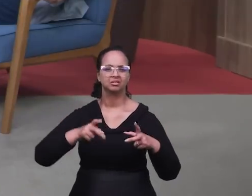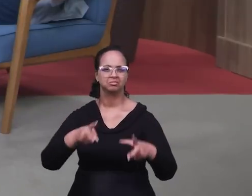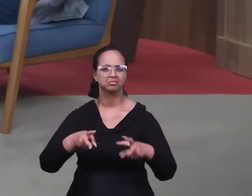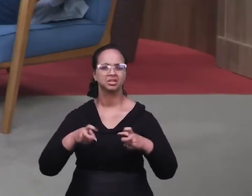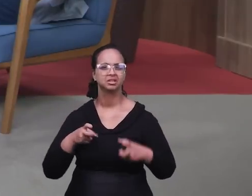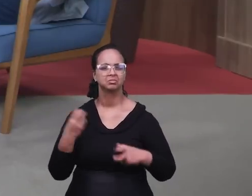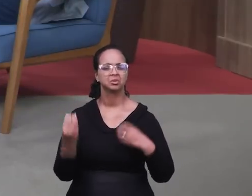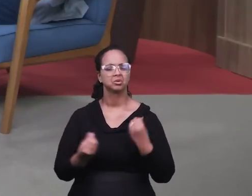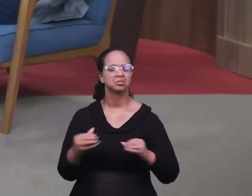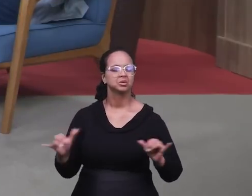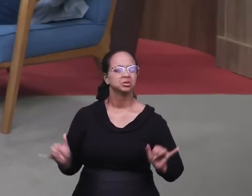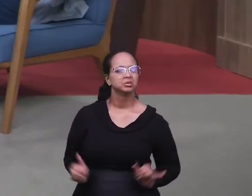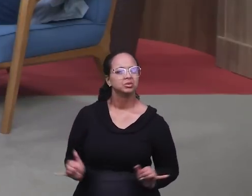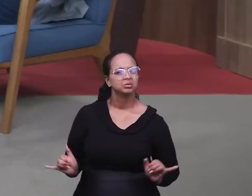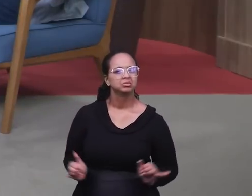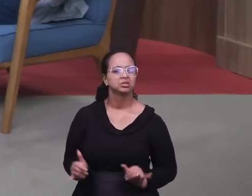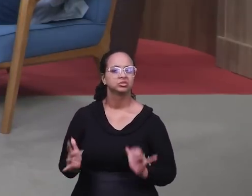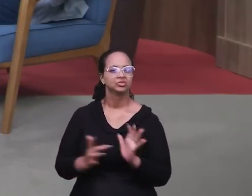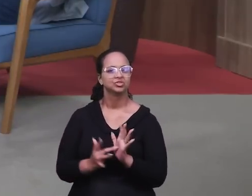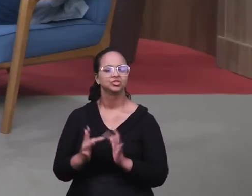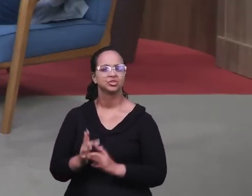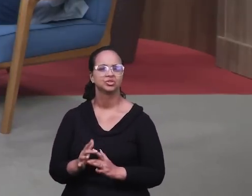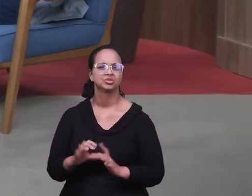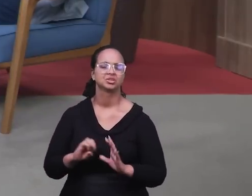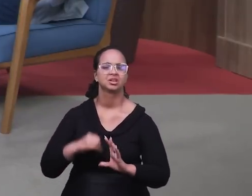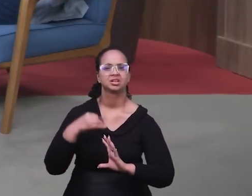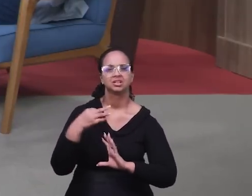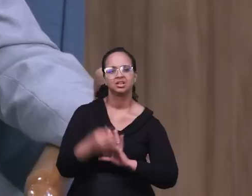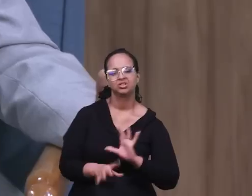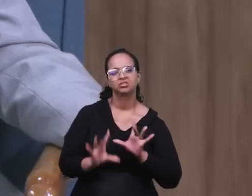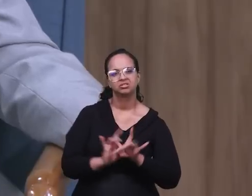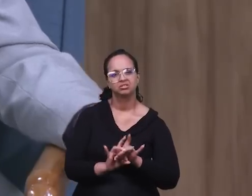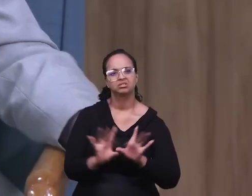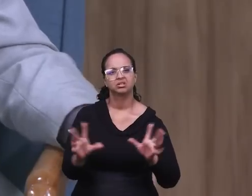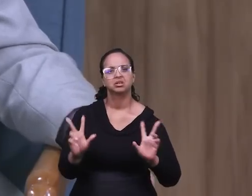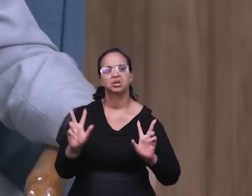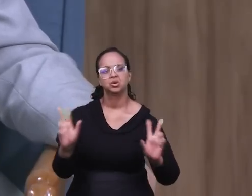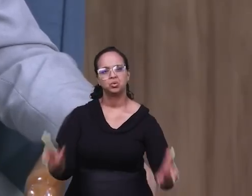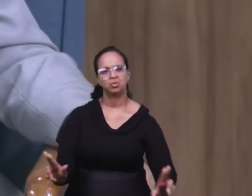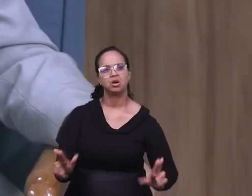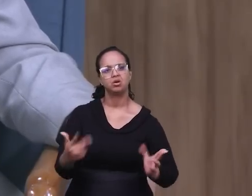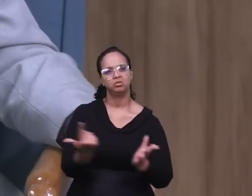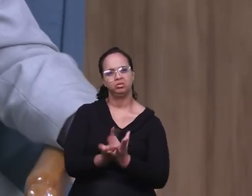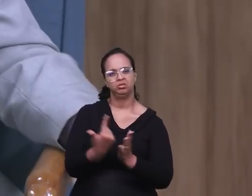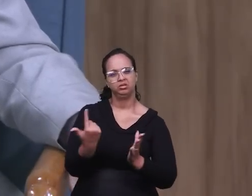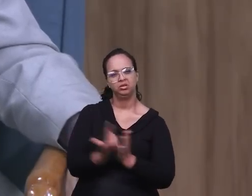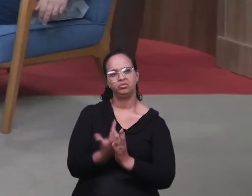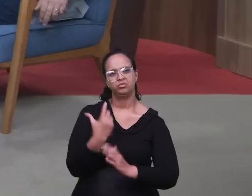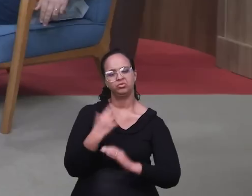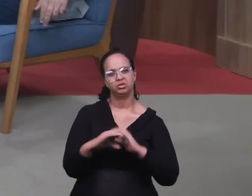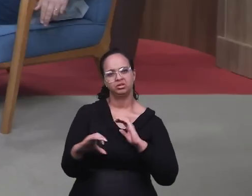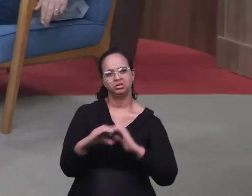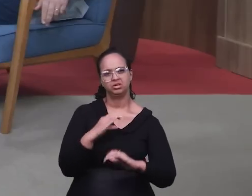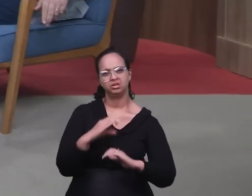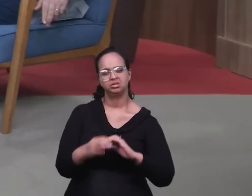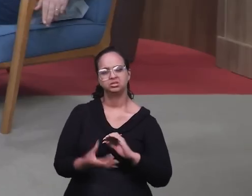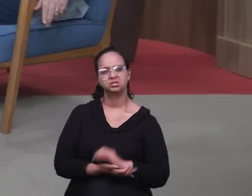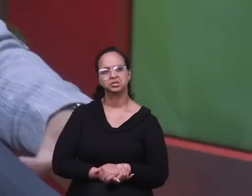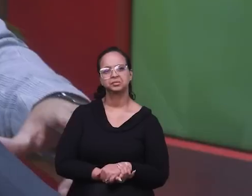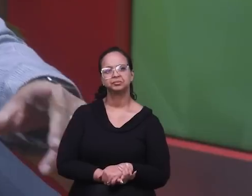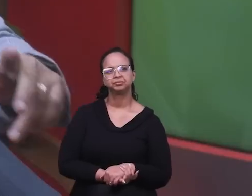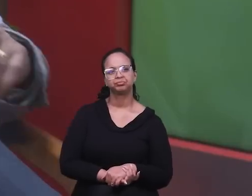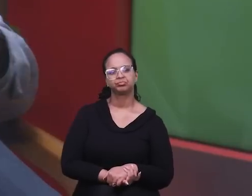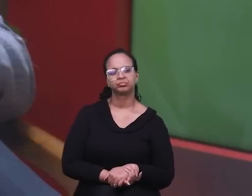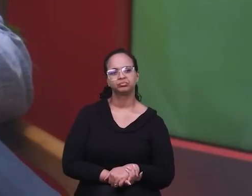de Jesus, essa característica dele de se permitir também no livro de Cantares, não é isso? Exatamente.